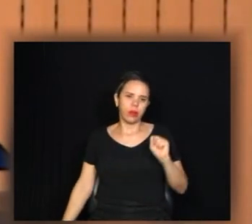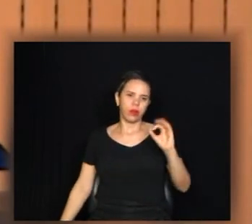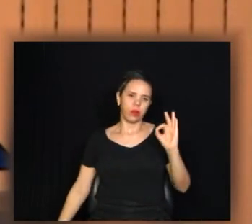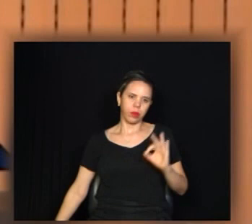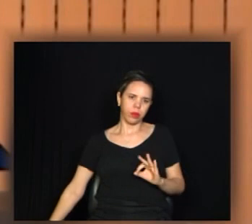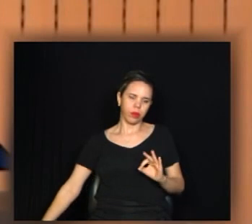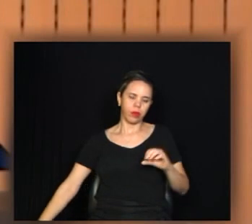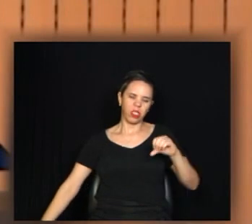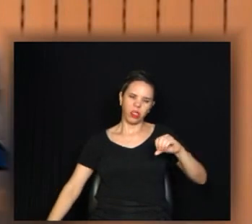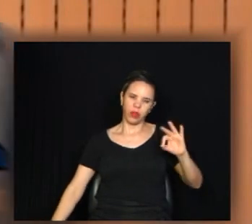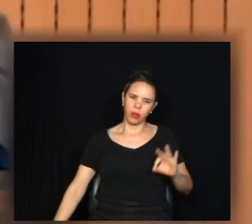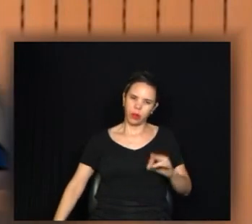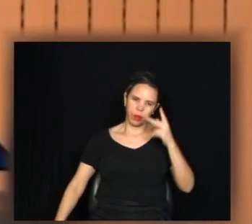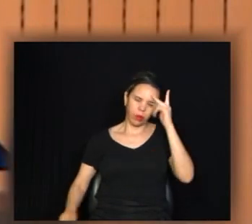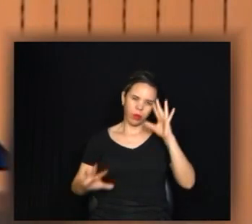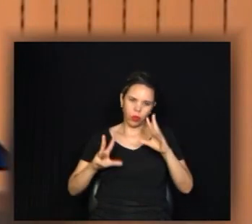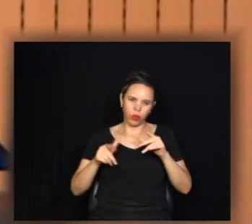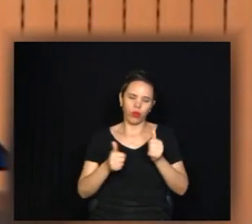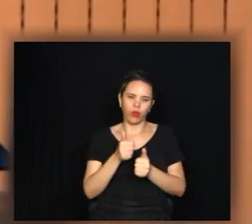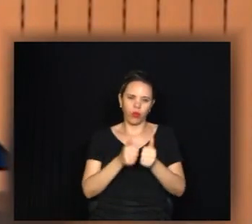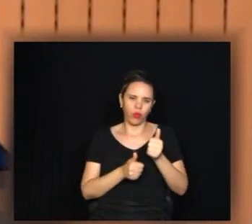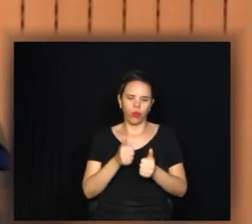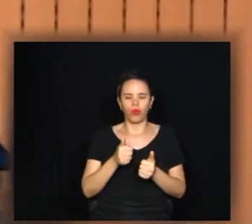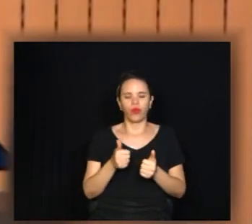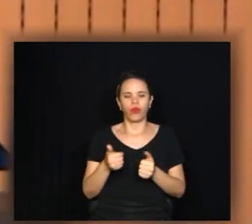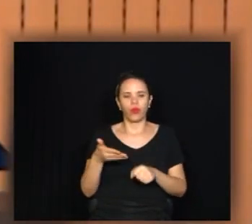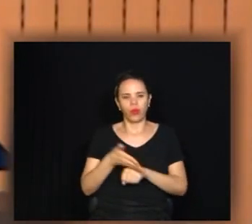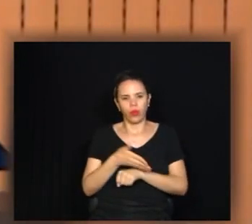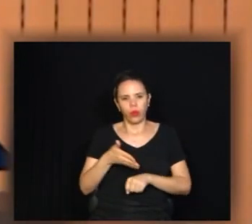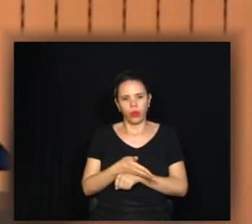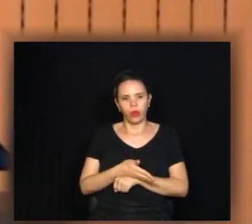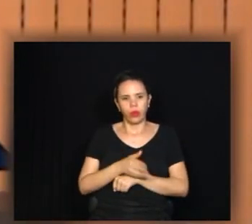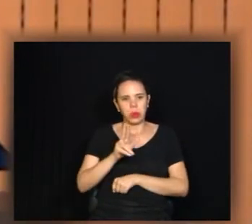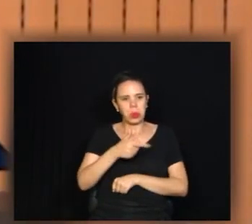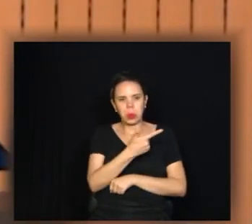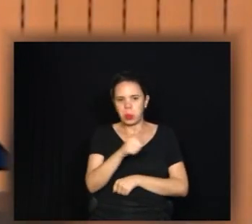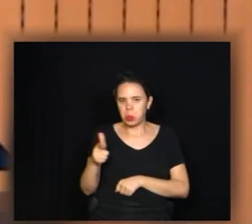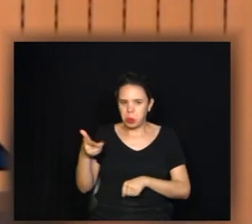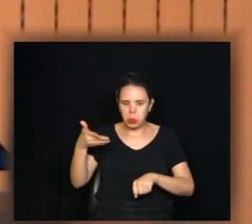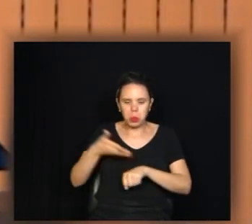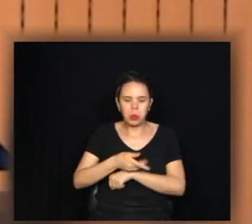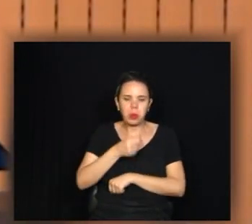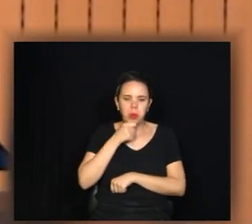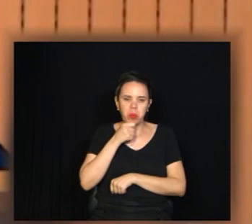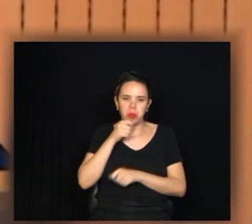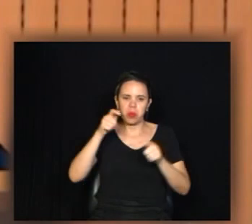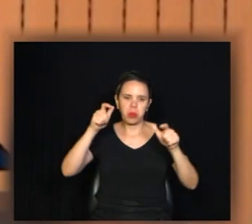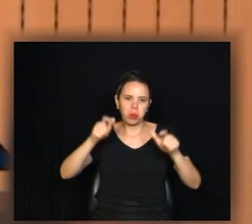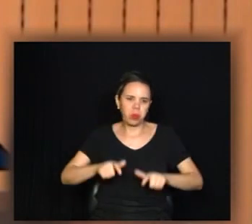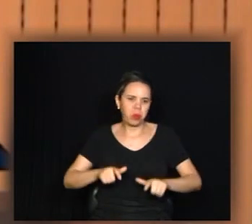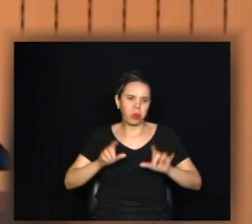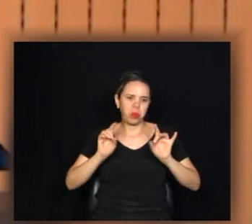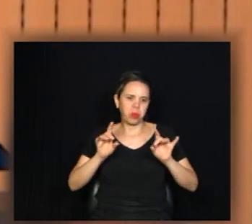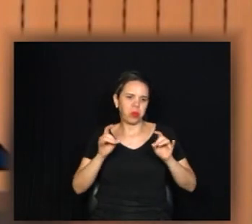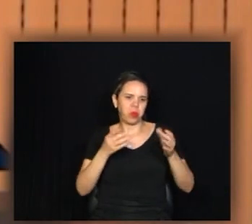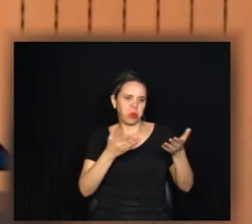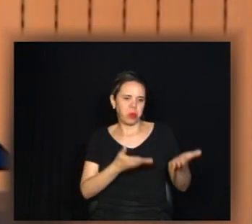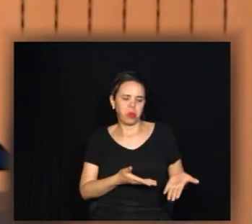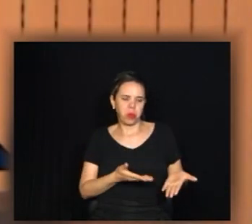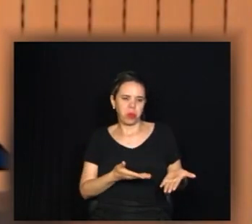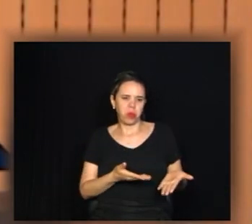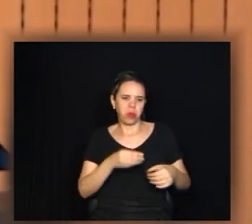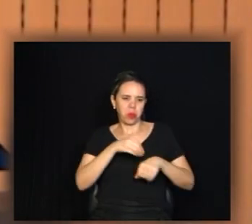80% ou 90% de todos os jogadores envolvidos, eles nunca tinham jogado com